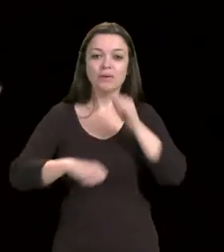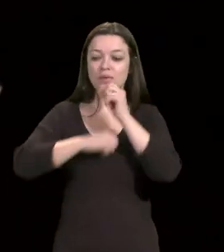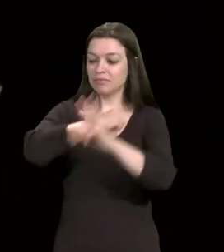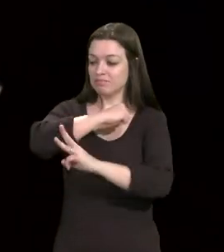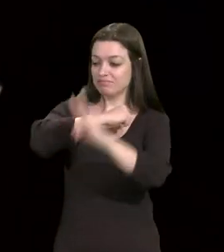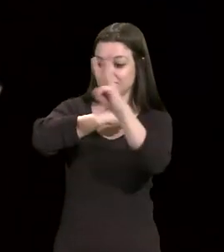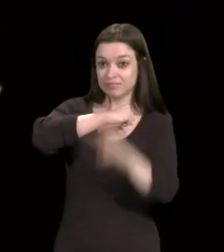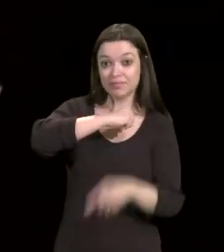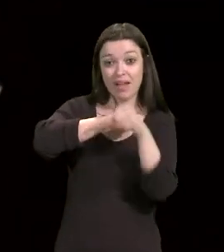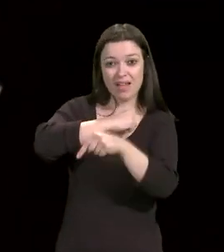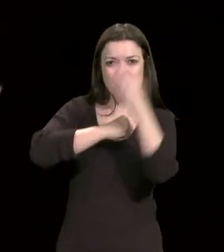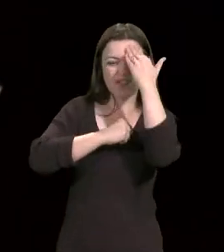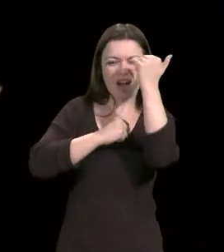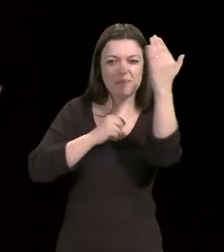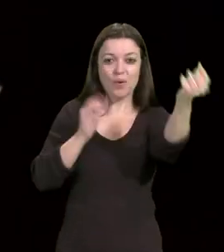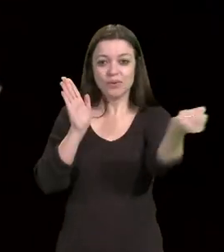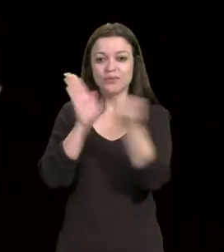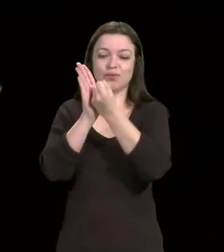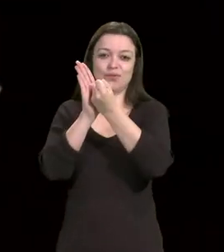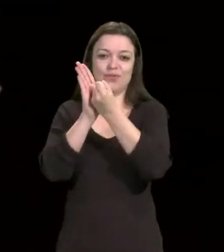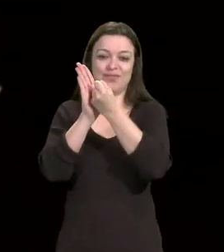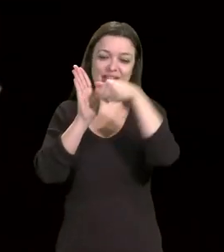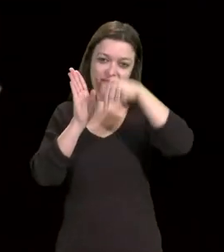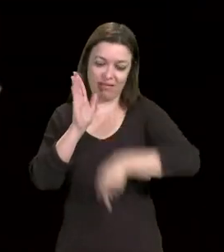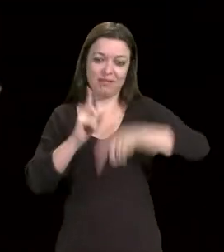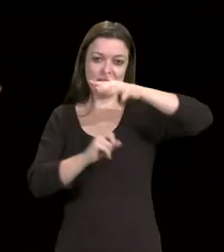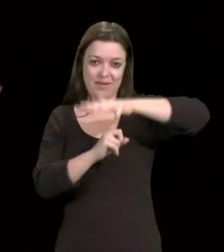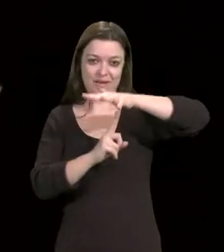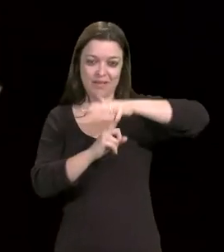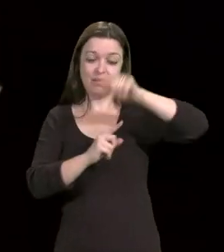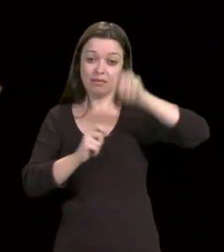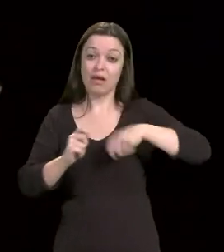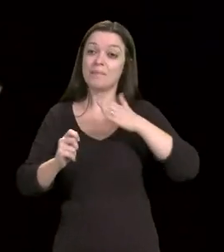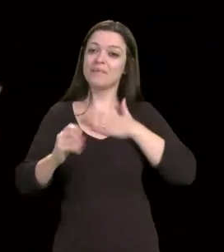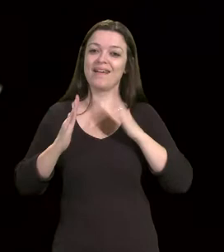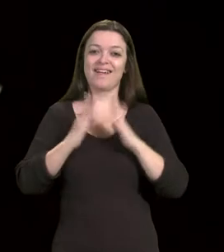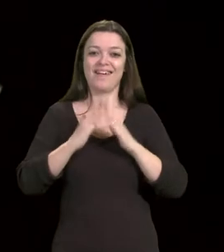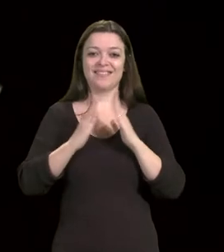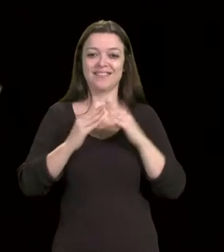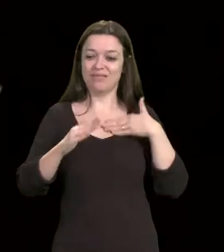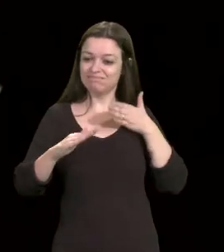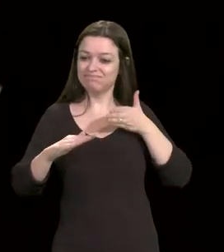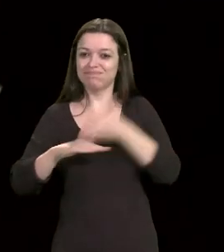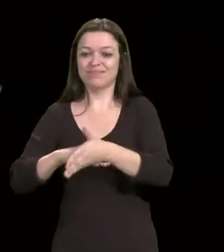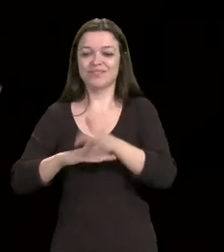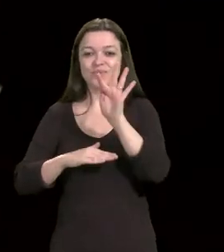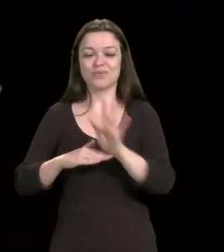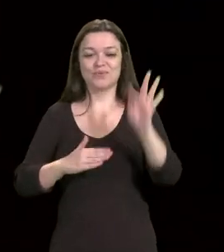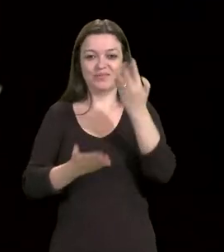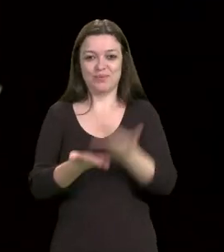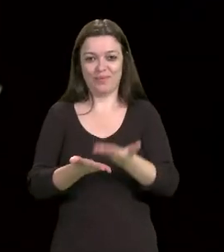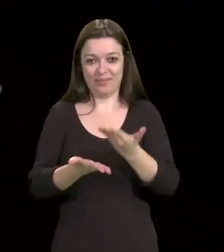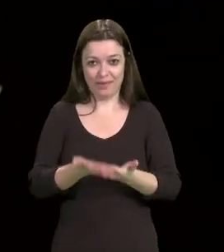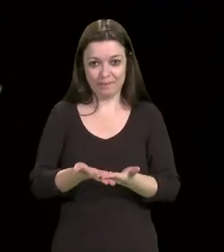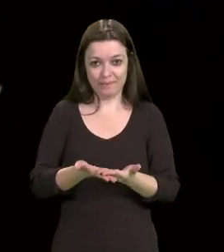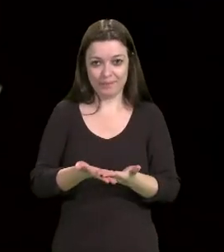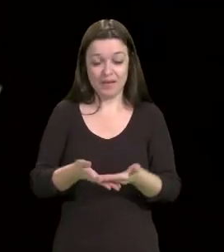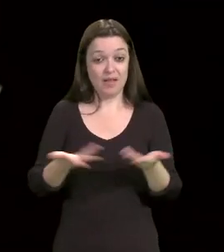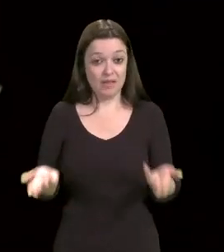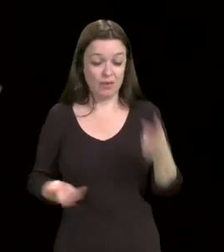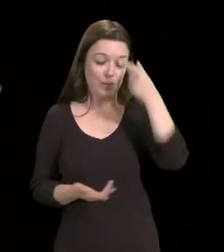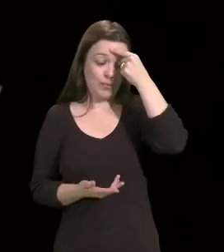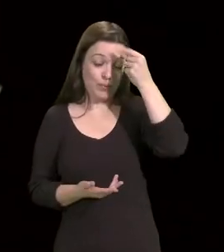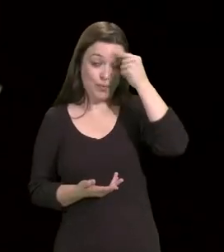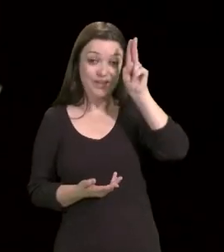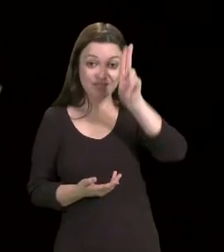Paraná, que é a Universidade Federal do Paraná, de casa. E essa universidade, que podemos